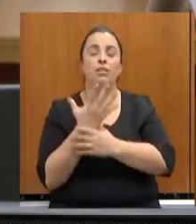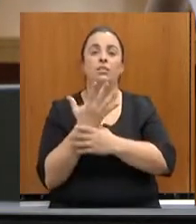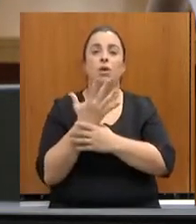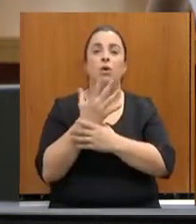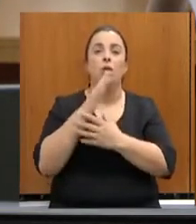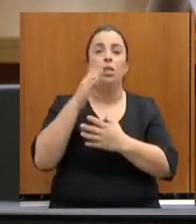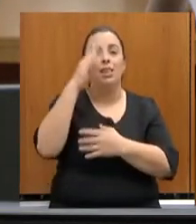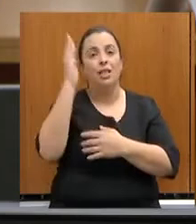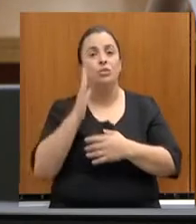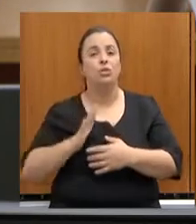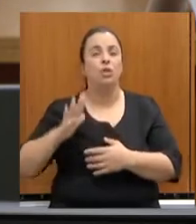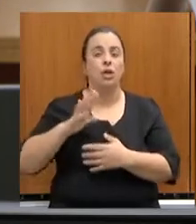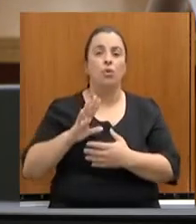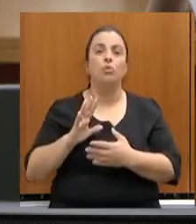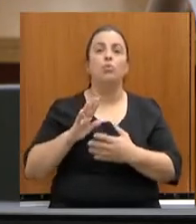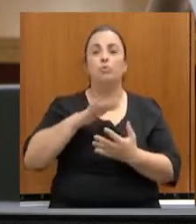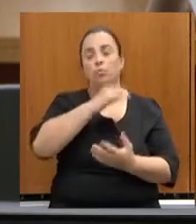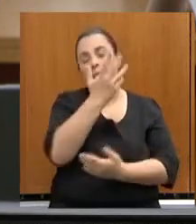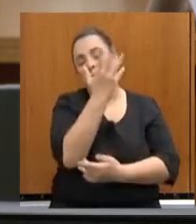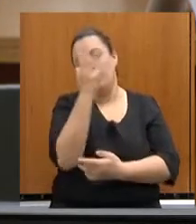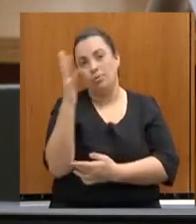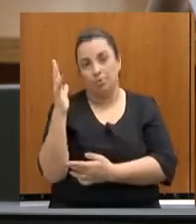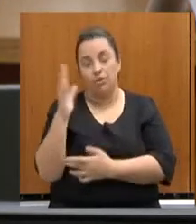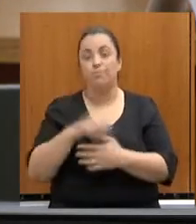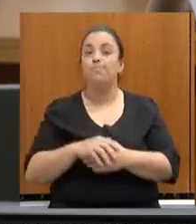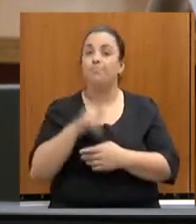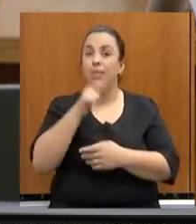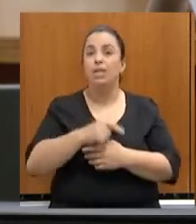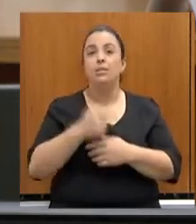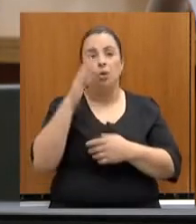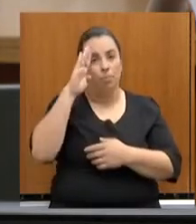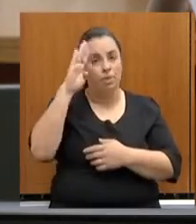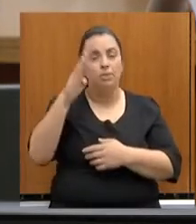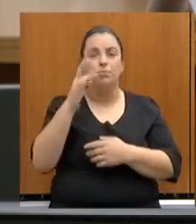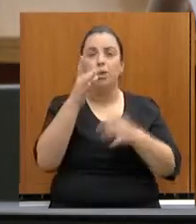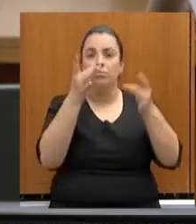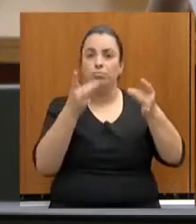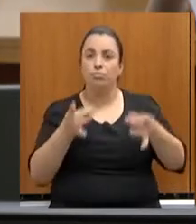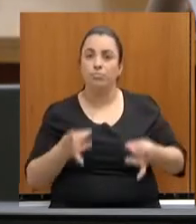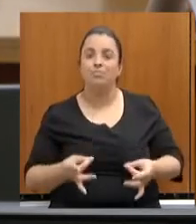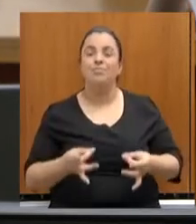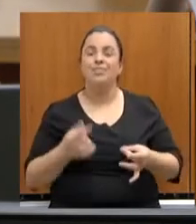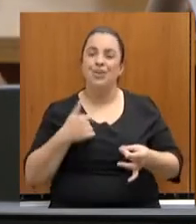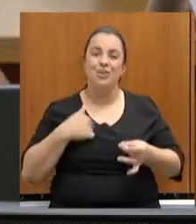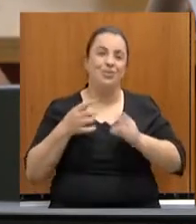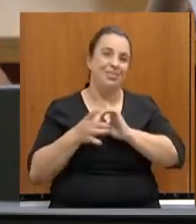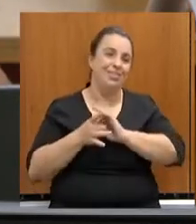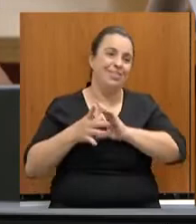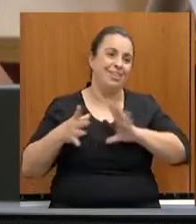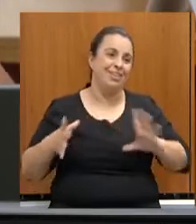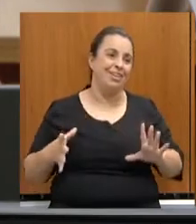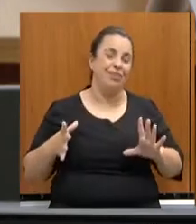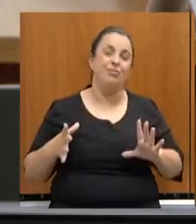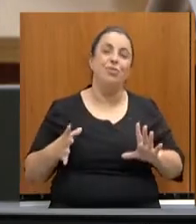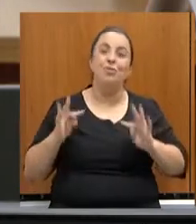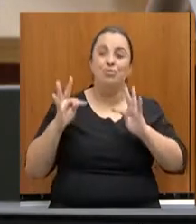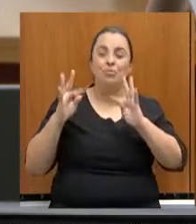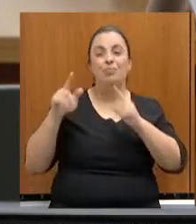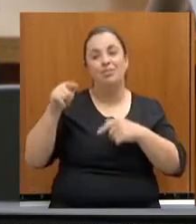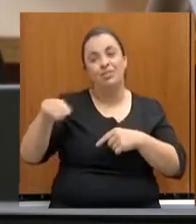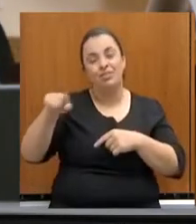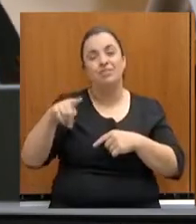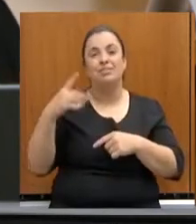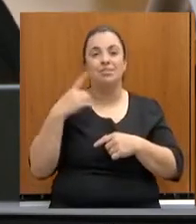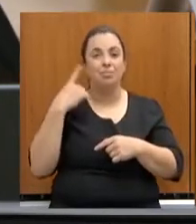bem esses são os principais pontos que eu gostaria de abordar fico aqui à inteira disposição dos deputados